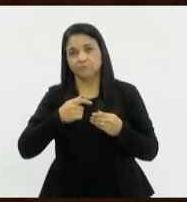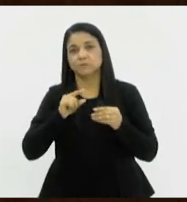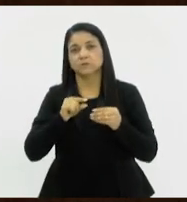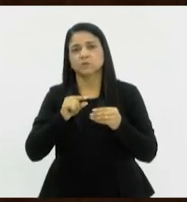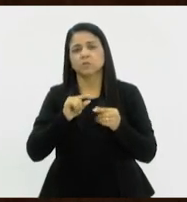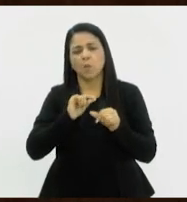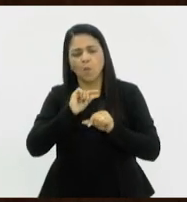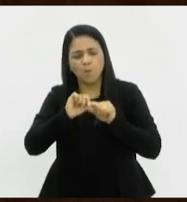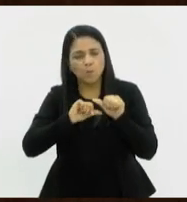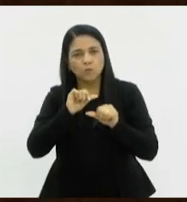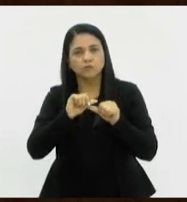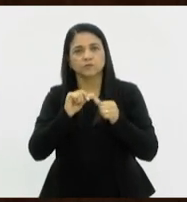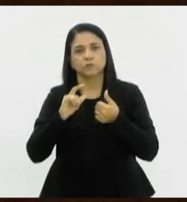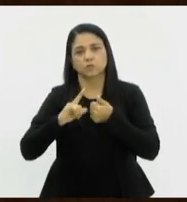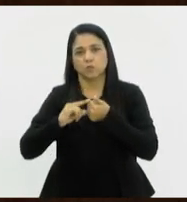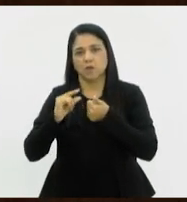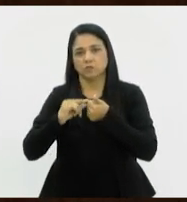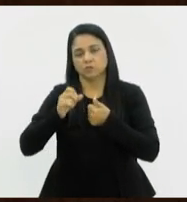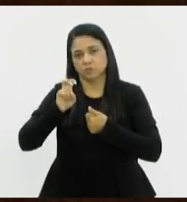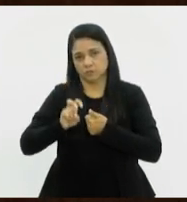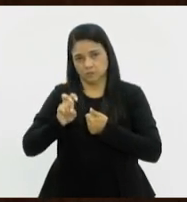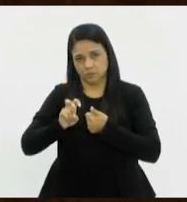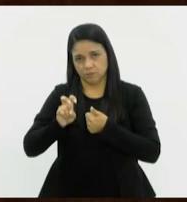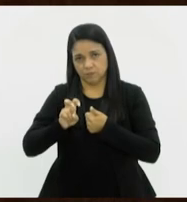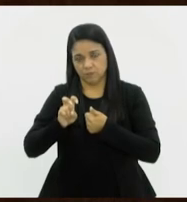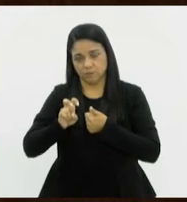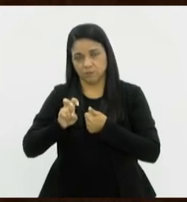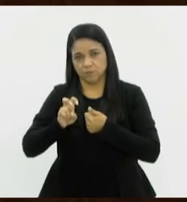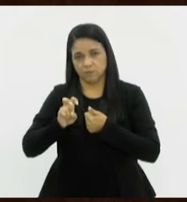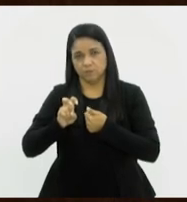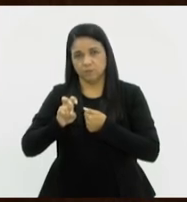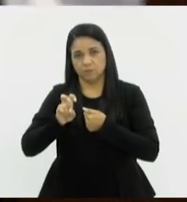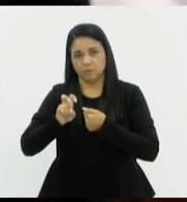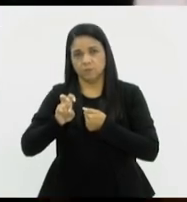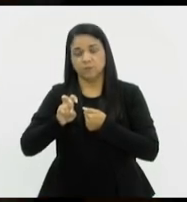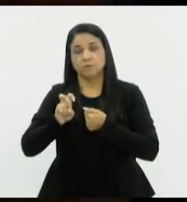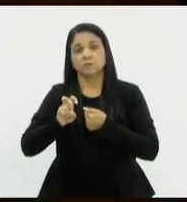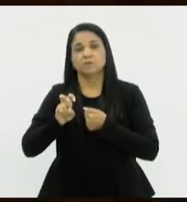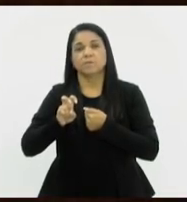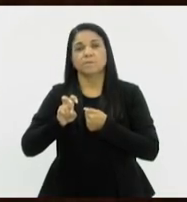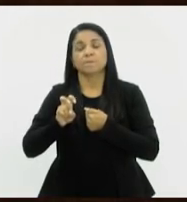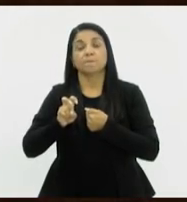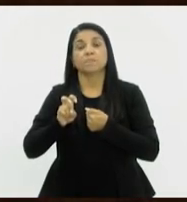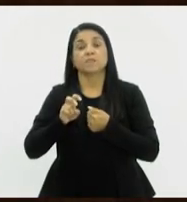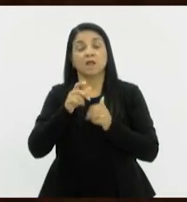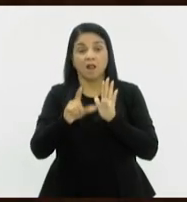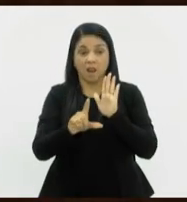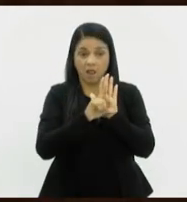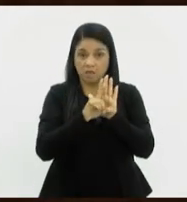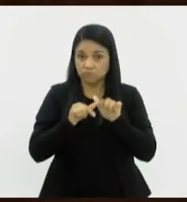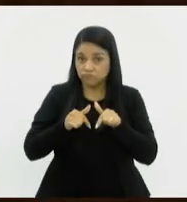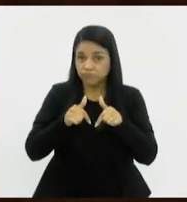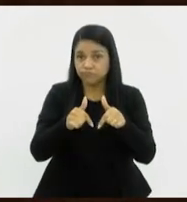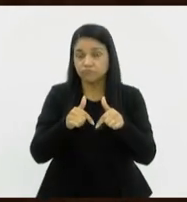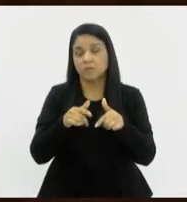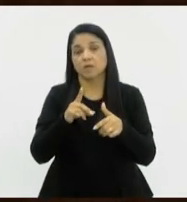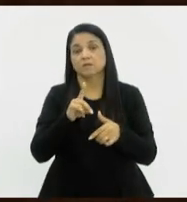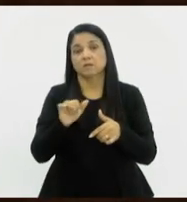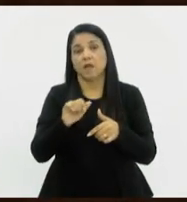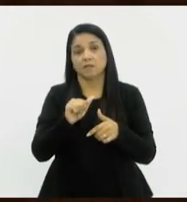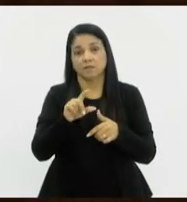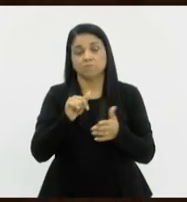pequena modificação no artigo 5º, no último artigo, esta lei entrará em vigor na data da